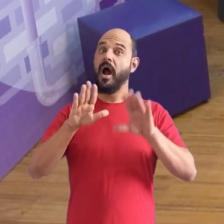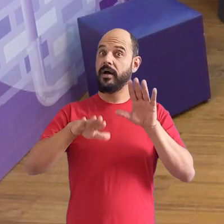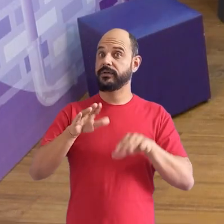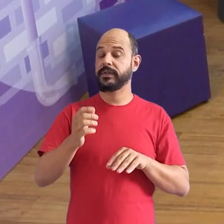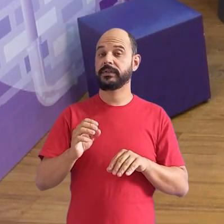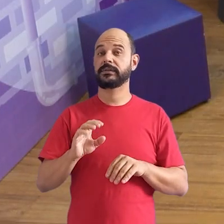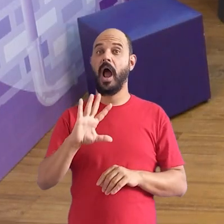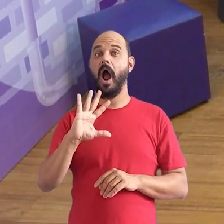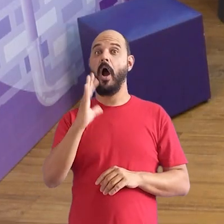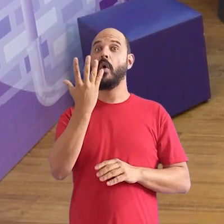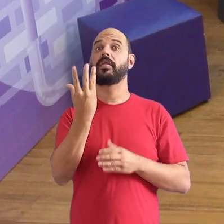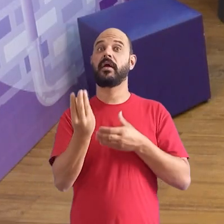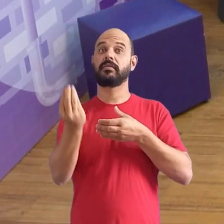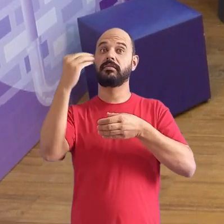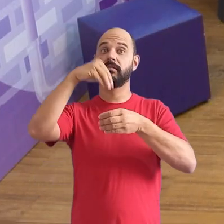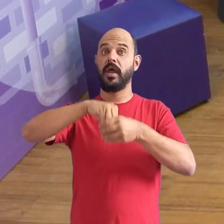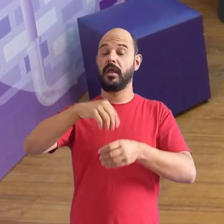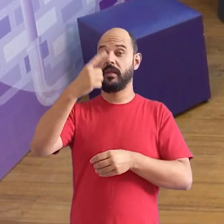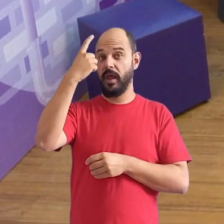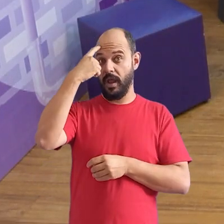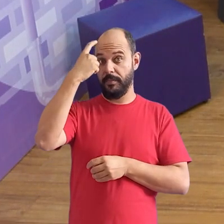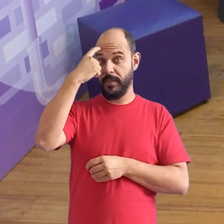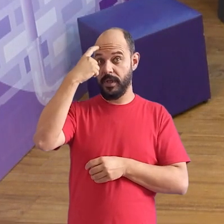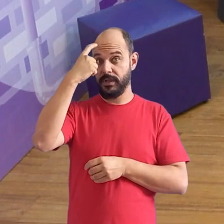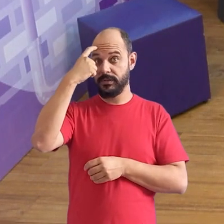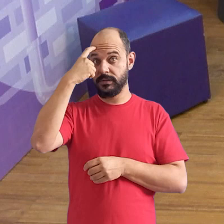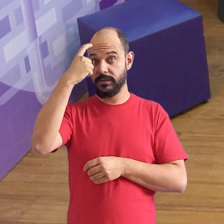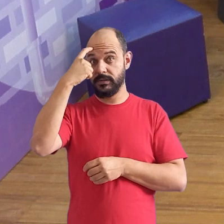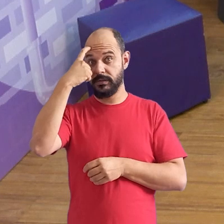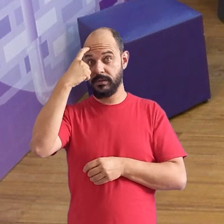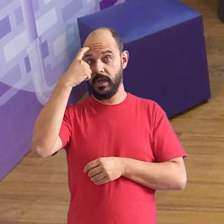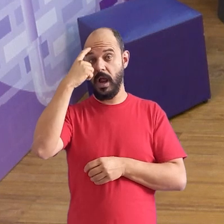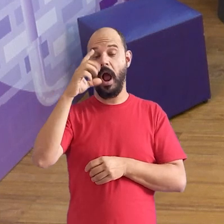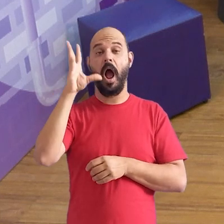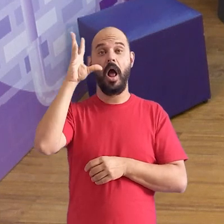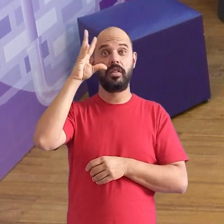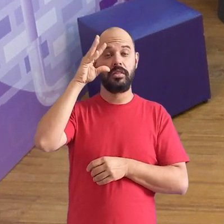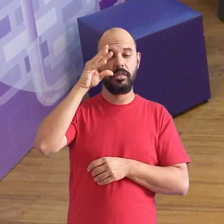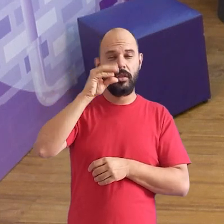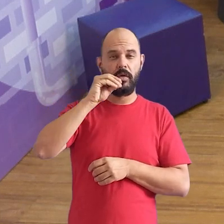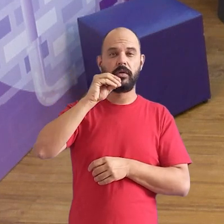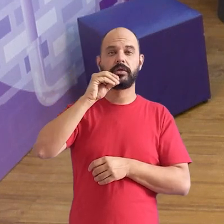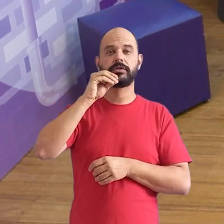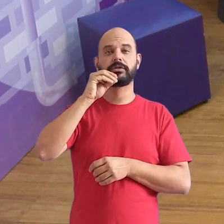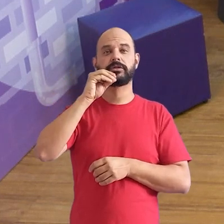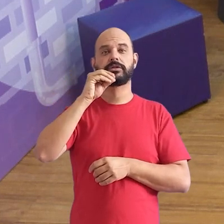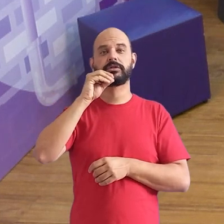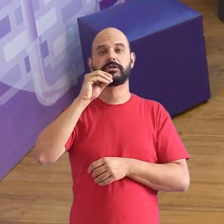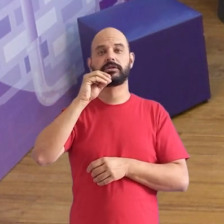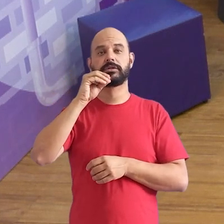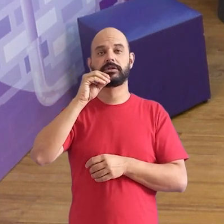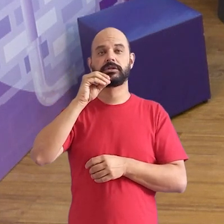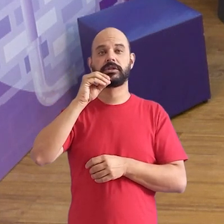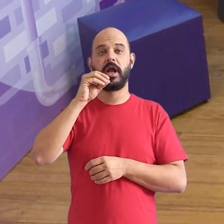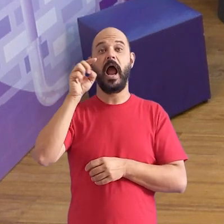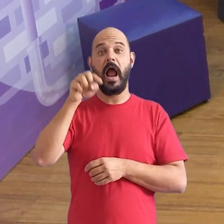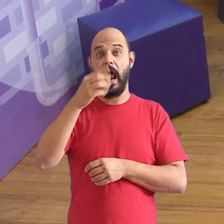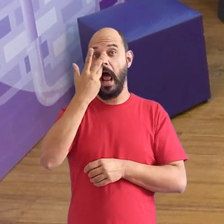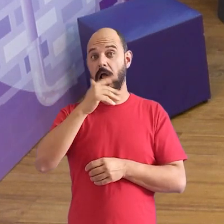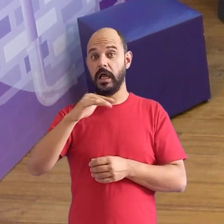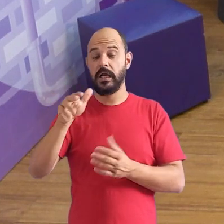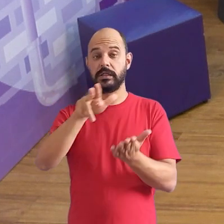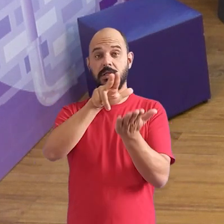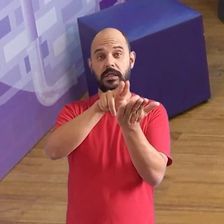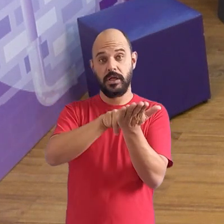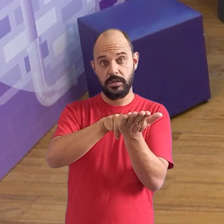alguma coisa que acontece dentro da cabeça dela e que faz com que de noite a ela